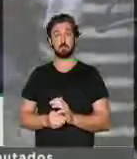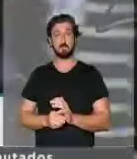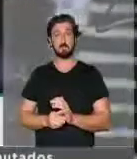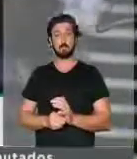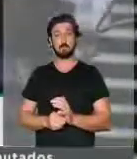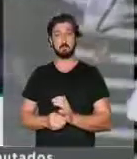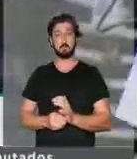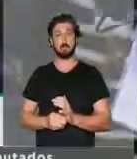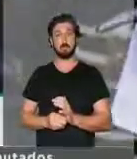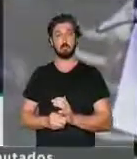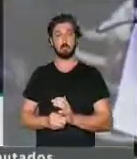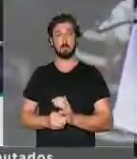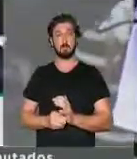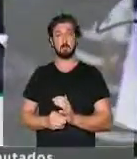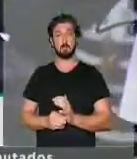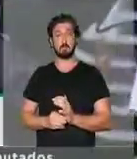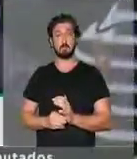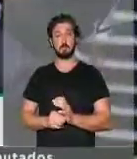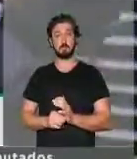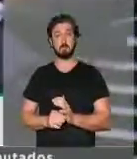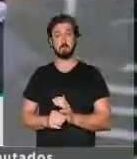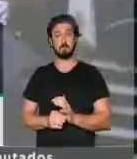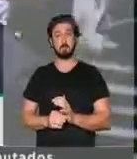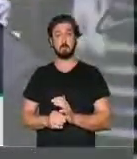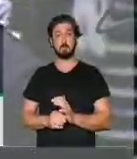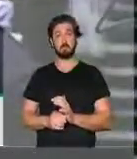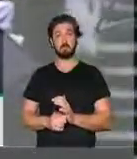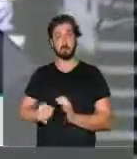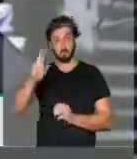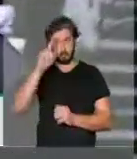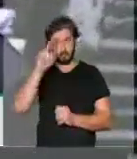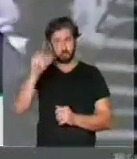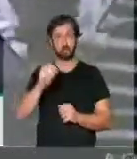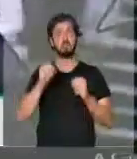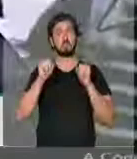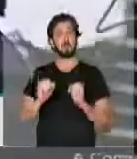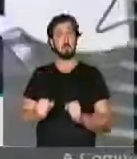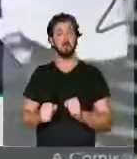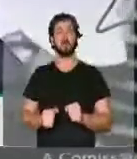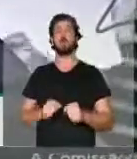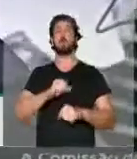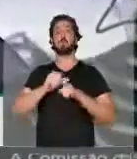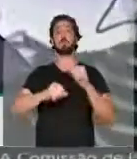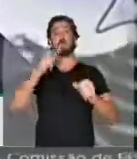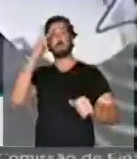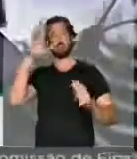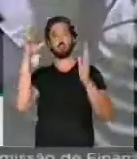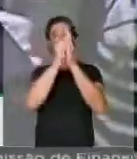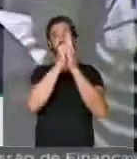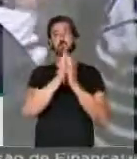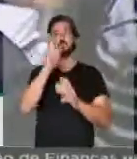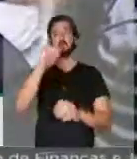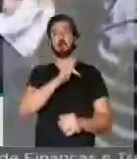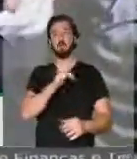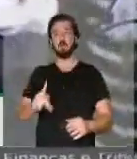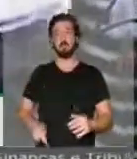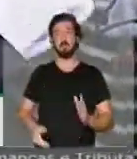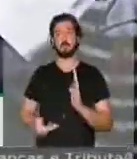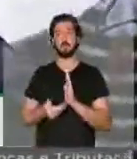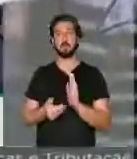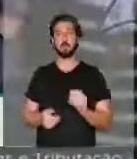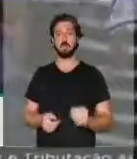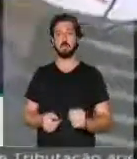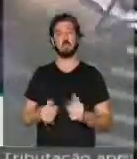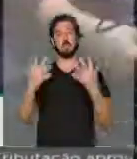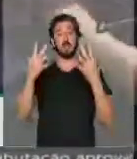Tem 20 pedidos de impeachment de Michel Temer e Vossa Excelência pode entrar para a história como presidente da